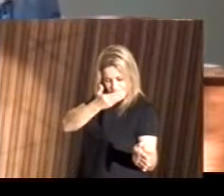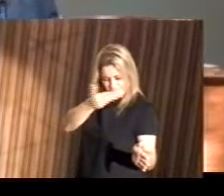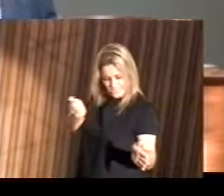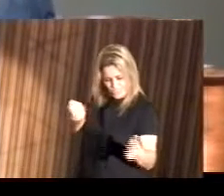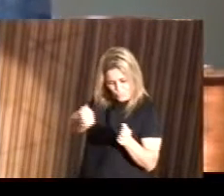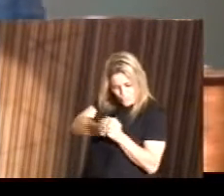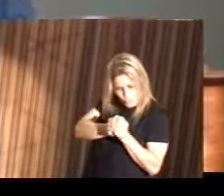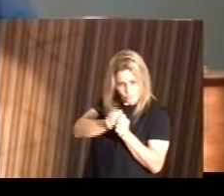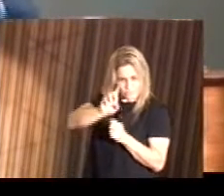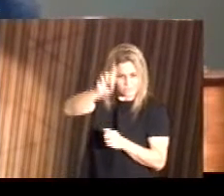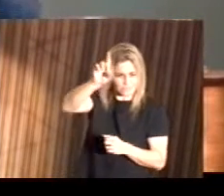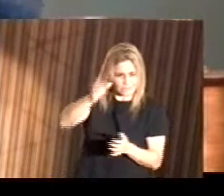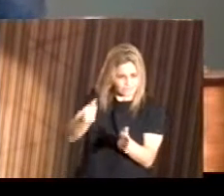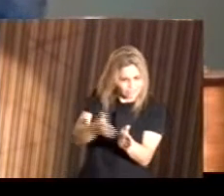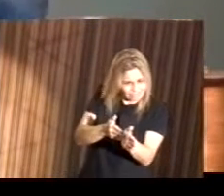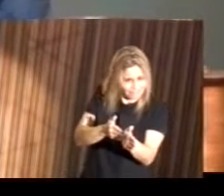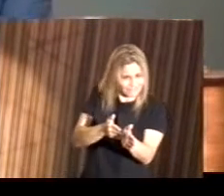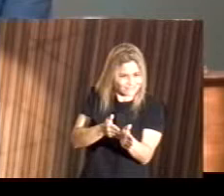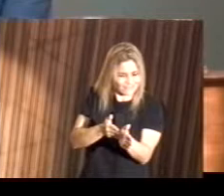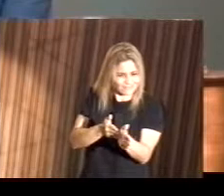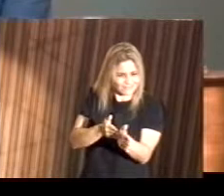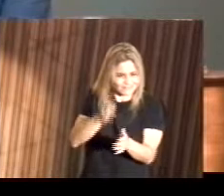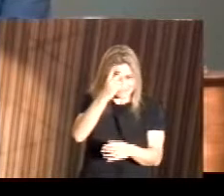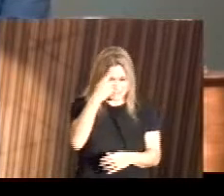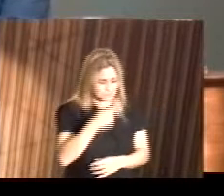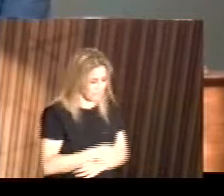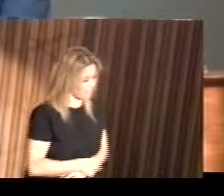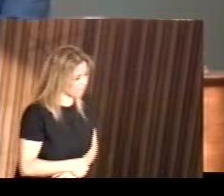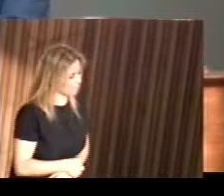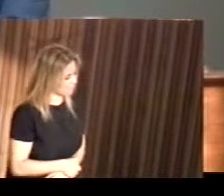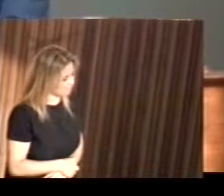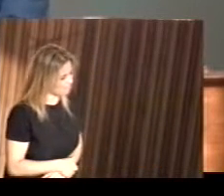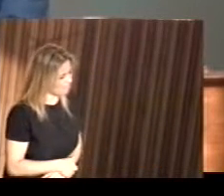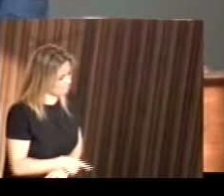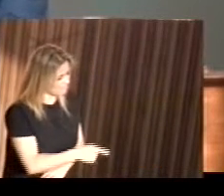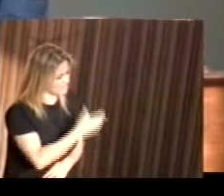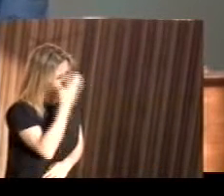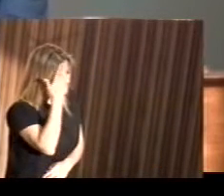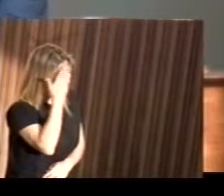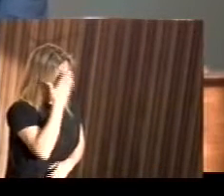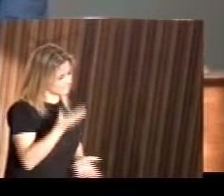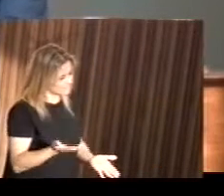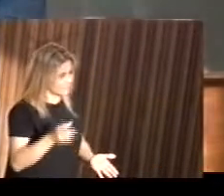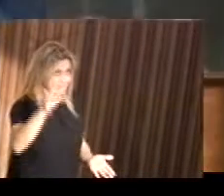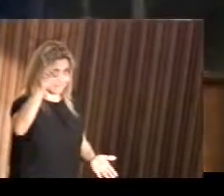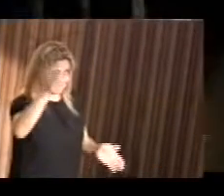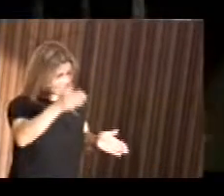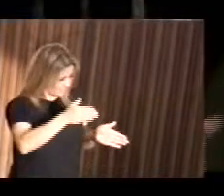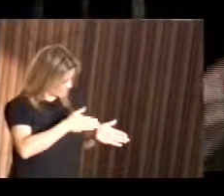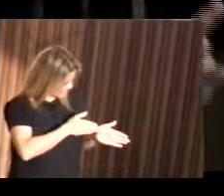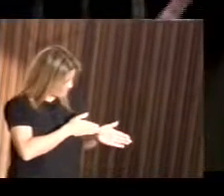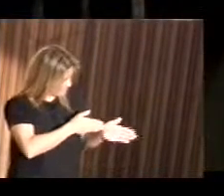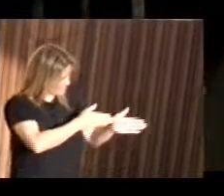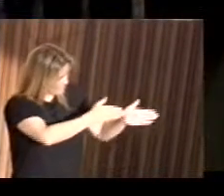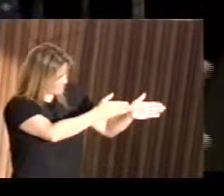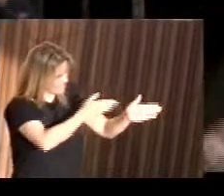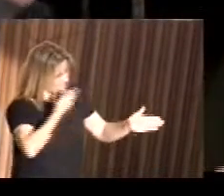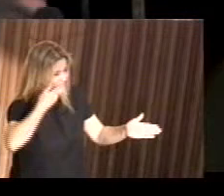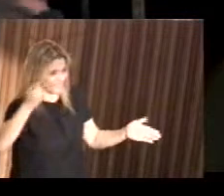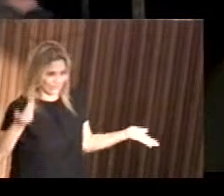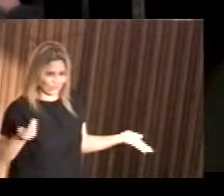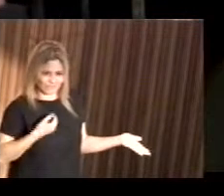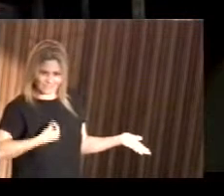da gente, e que a gente está lutando contra Deus. E às vezes Deus permite que o nosso sistema